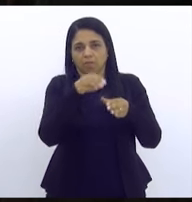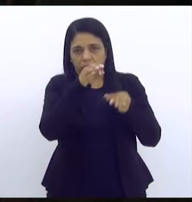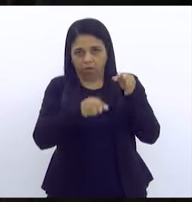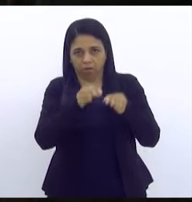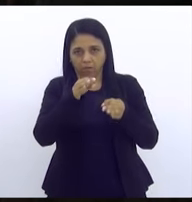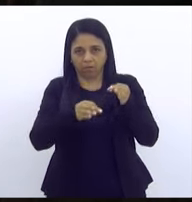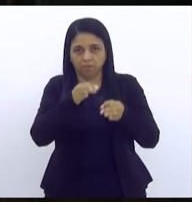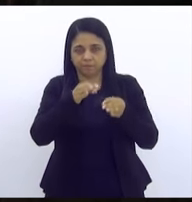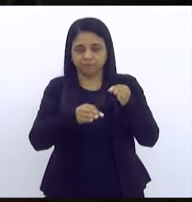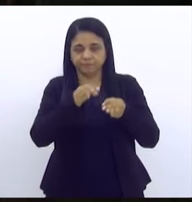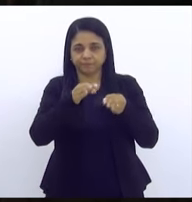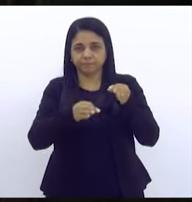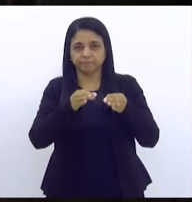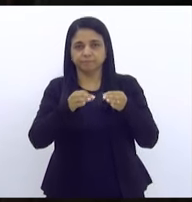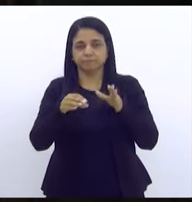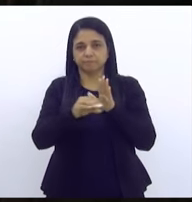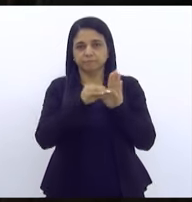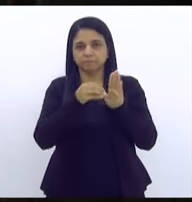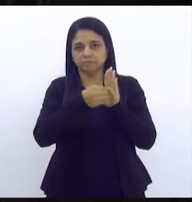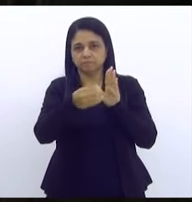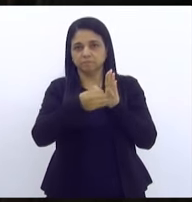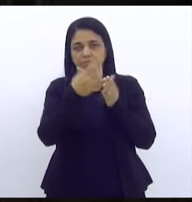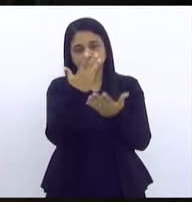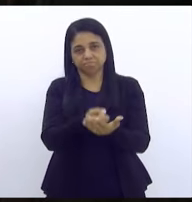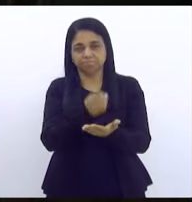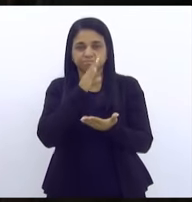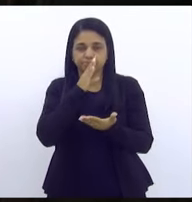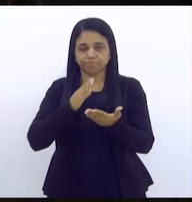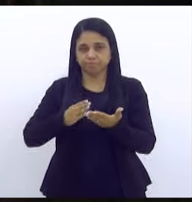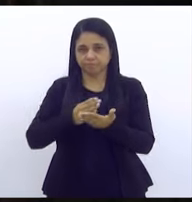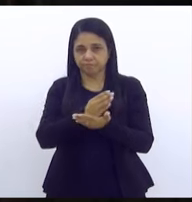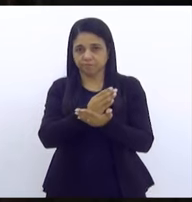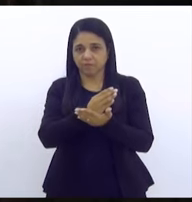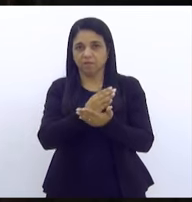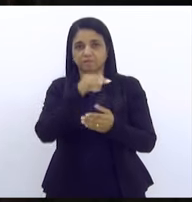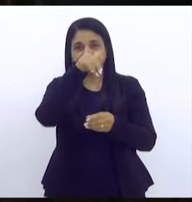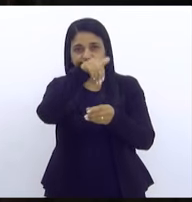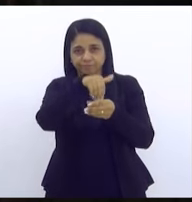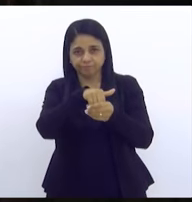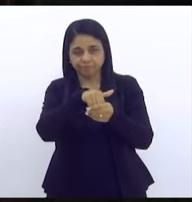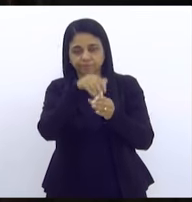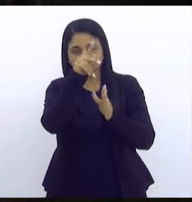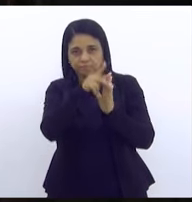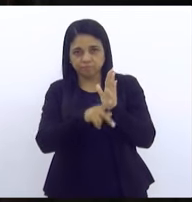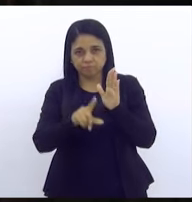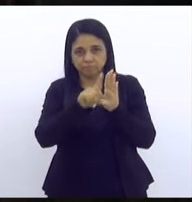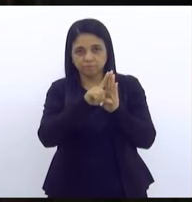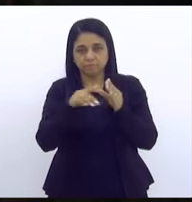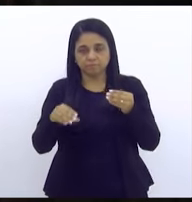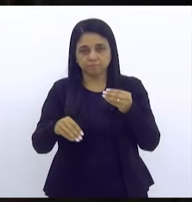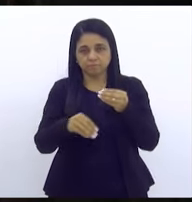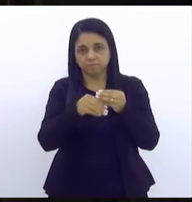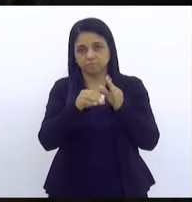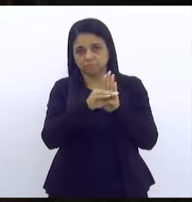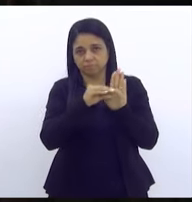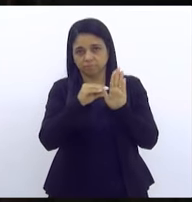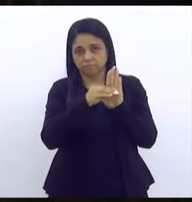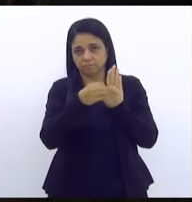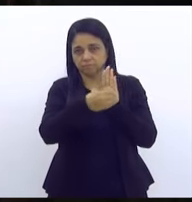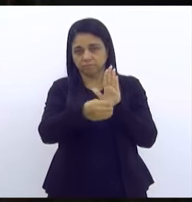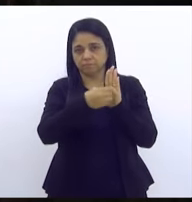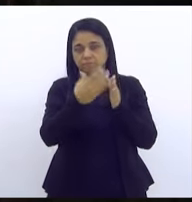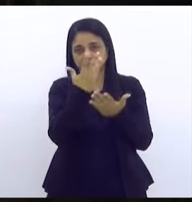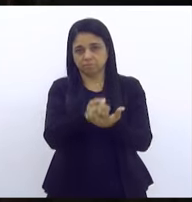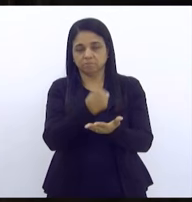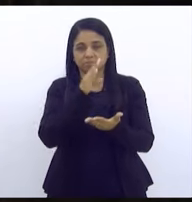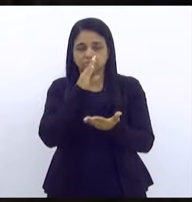permaneçam como estão. As emendas de plenário. Senhores que aprovam, permaneçam como estão. Aprovado. Em votação, o projeto assim emendado. Senhores que aprovam, permaneçam